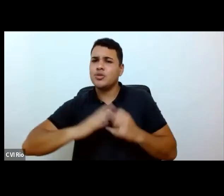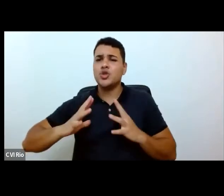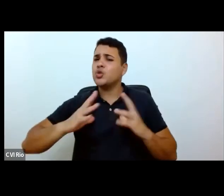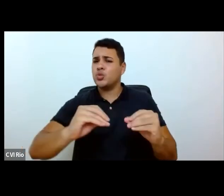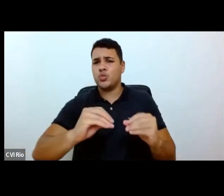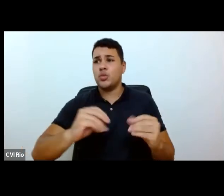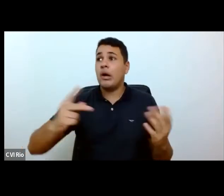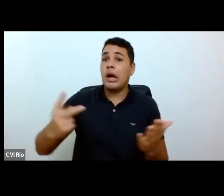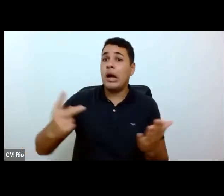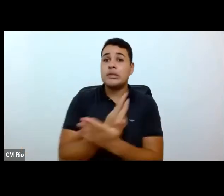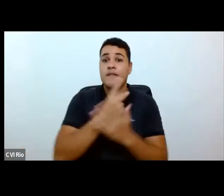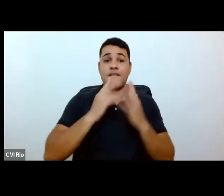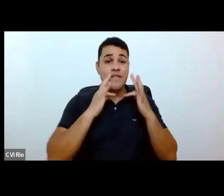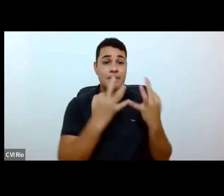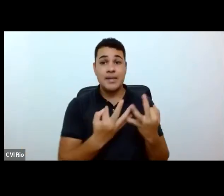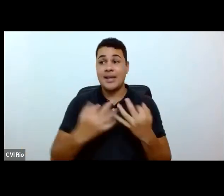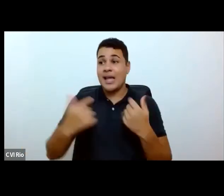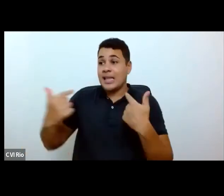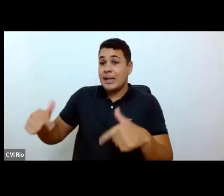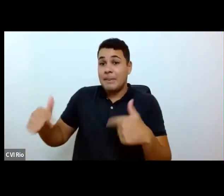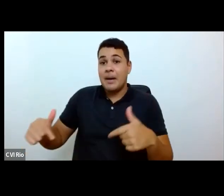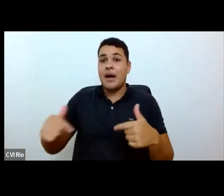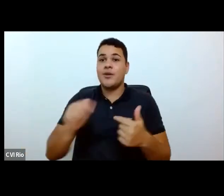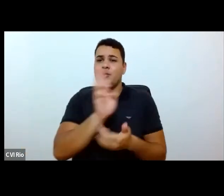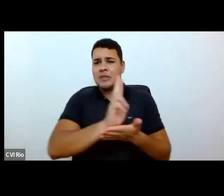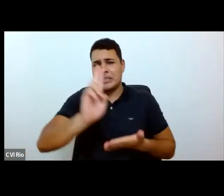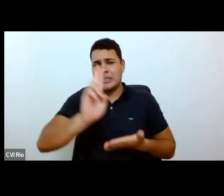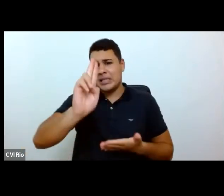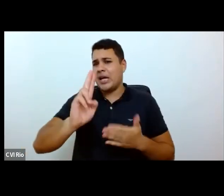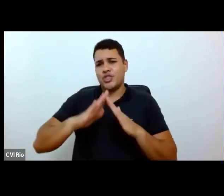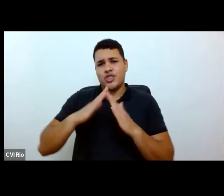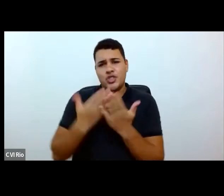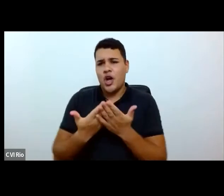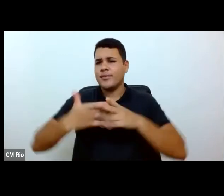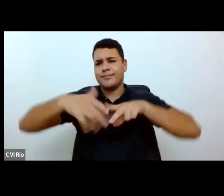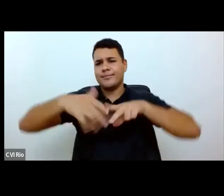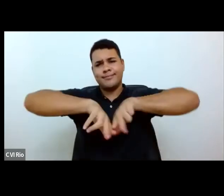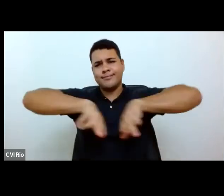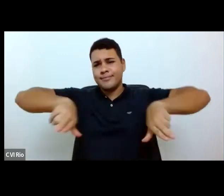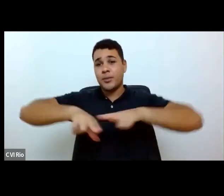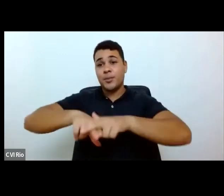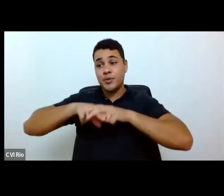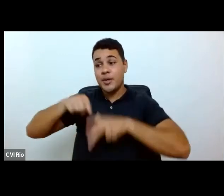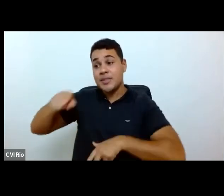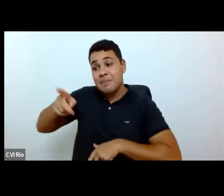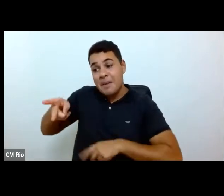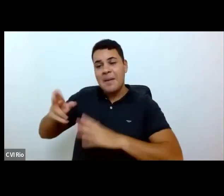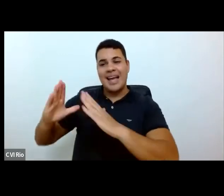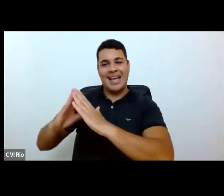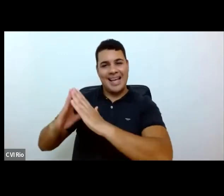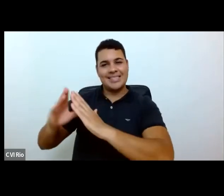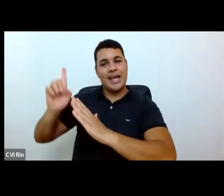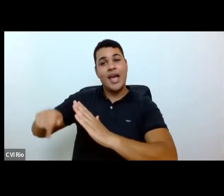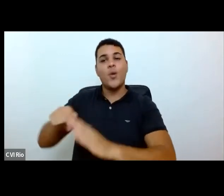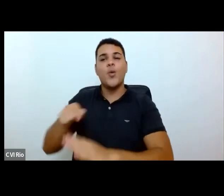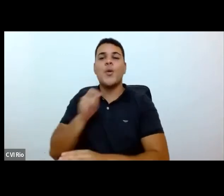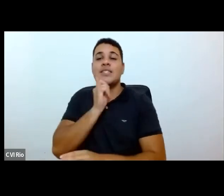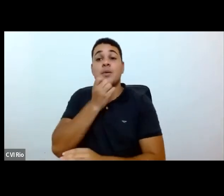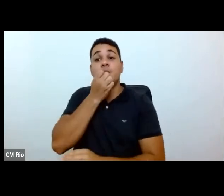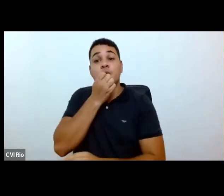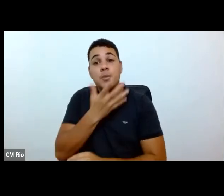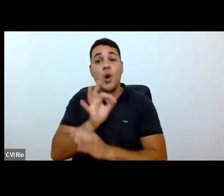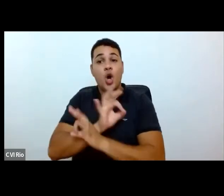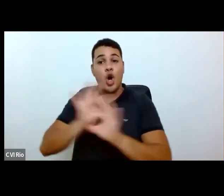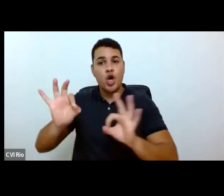no nosso trabalho, na forma como a gente conduz processos, né? Então, a Casa Enem é um grande exemplo para a minha vida. Eu até anotei aqui